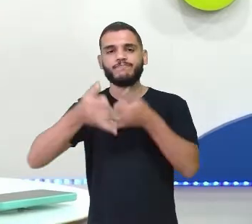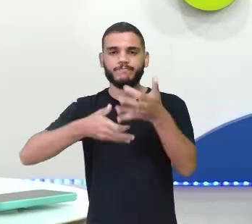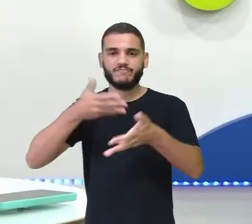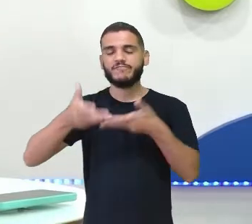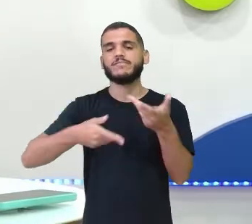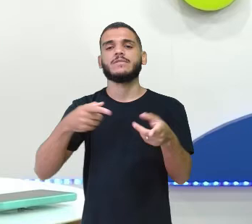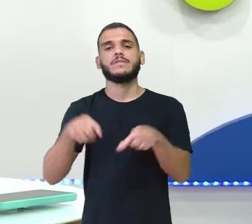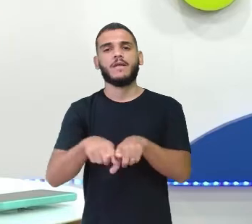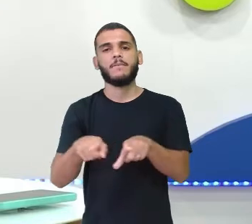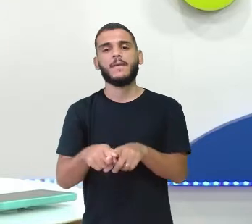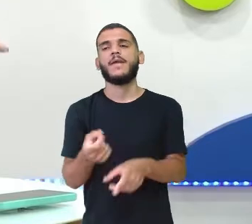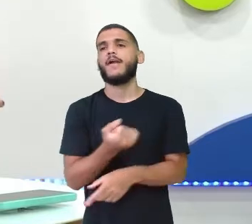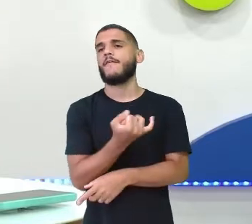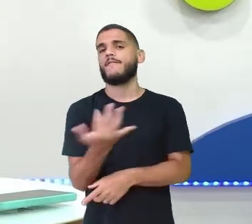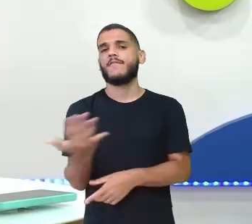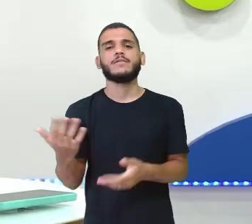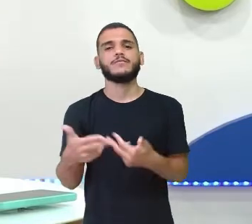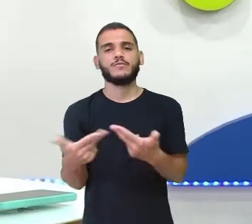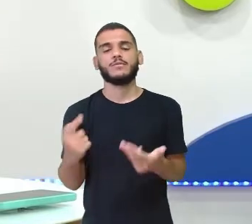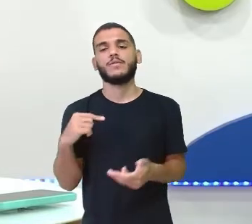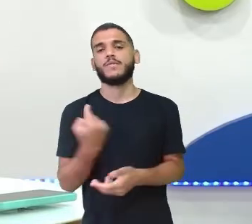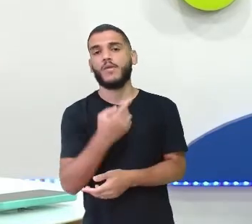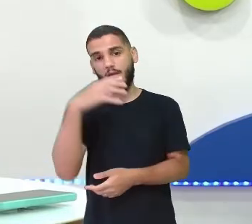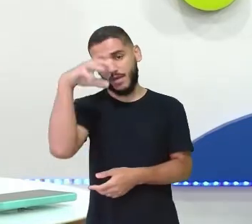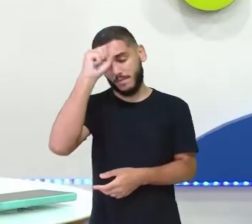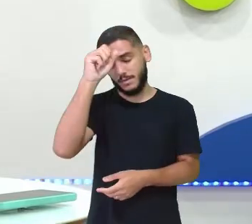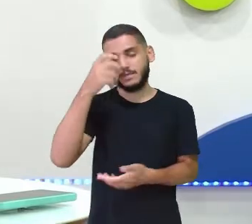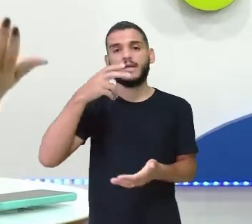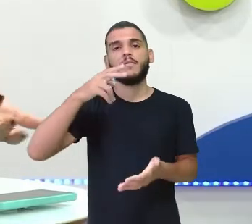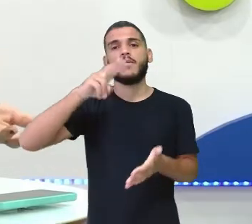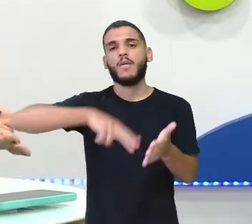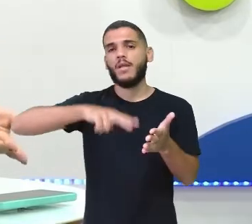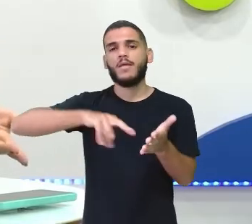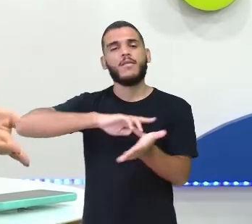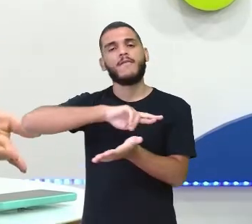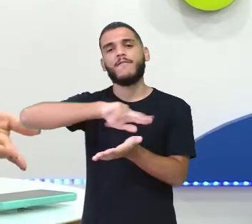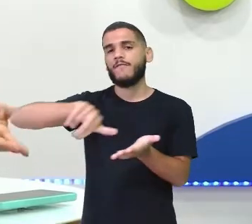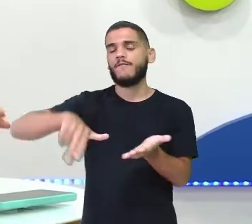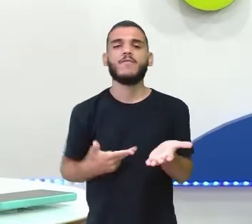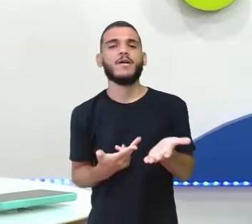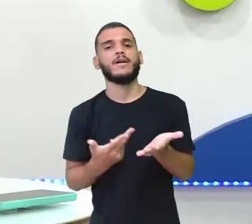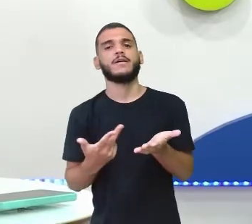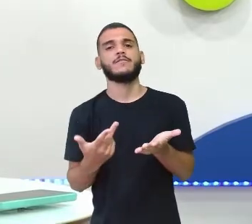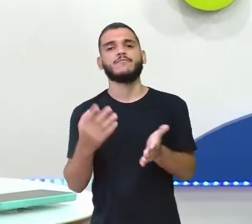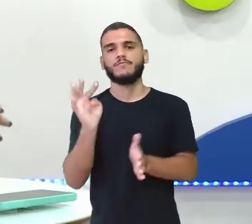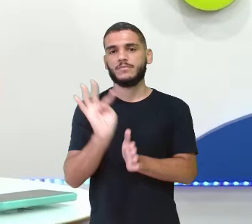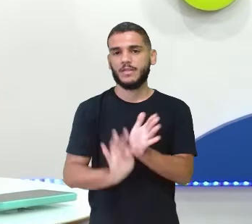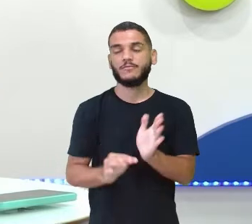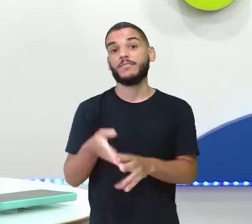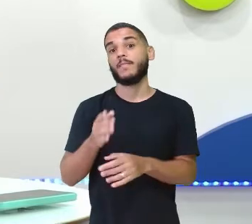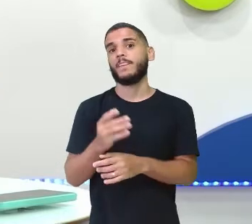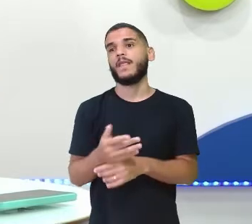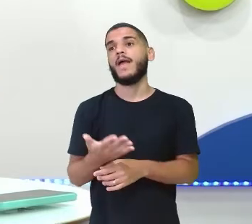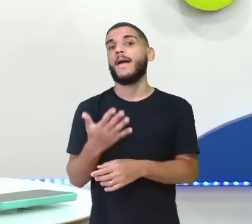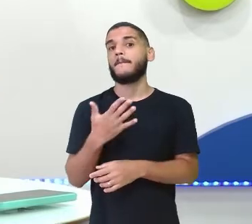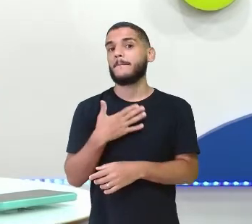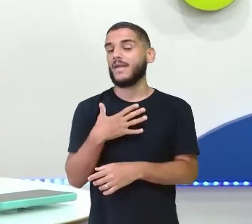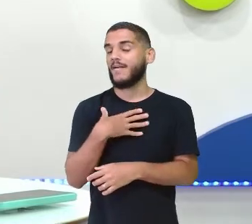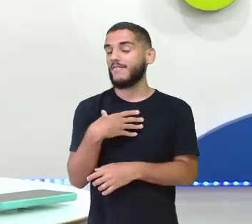contar, né, a quantidade de coisas que a gente aprende lendo diversos tipos de texto. Já minha filha